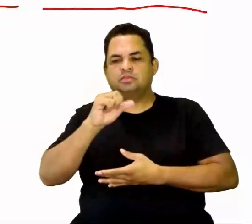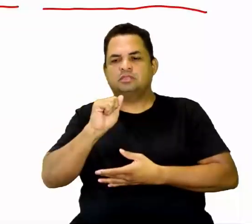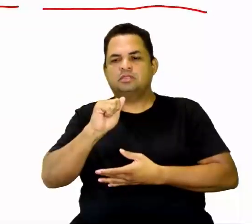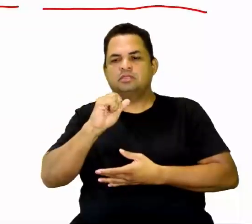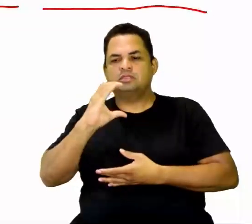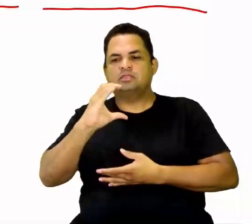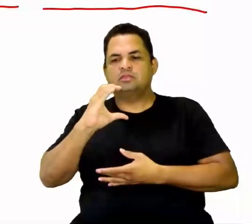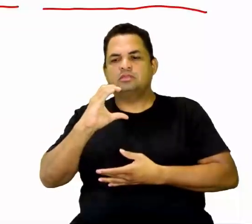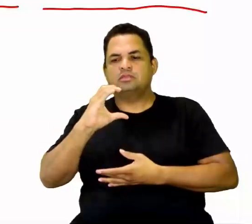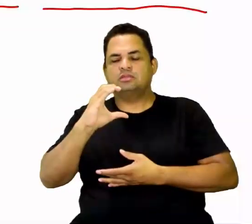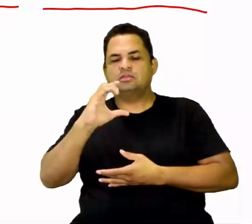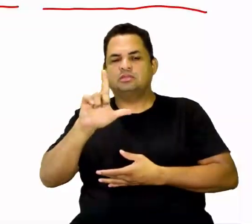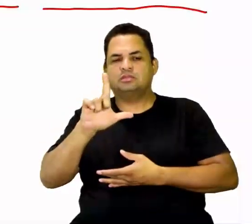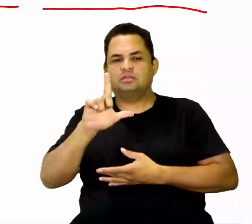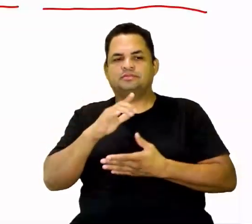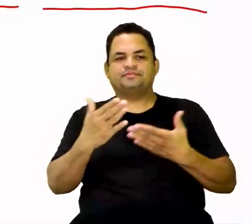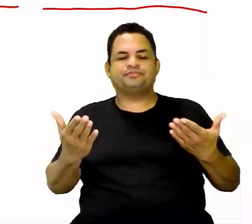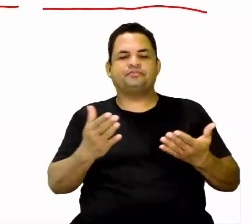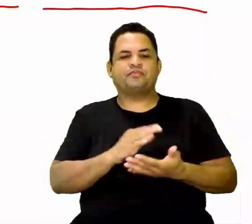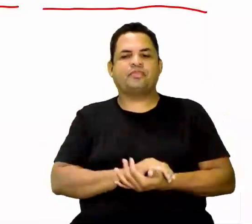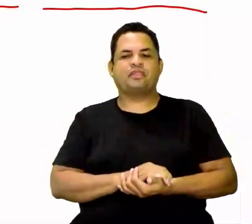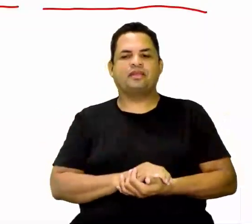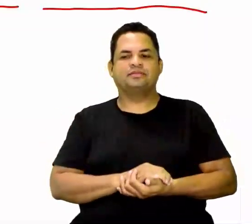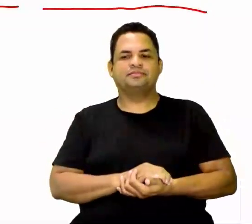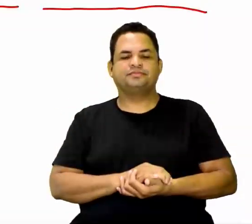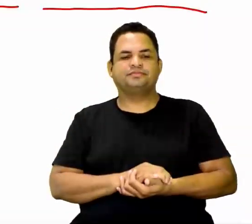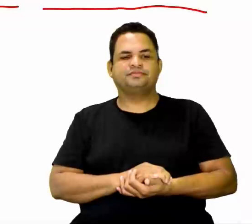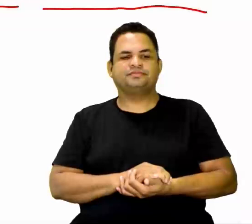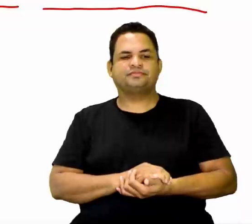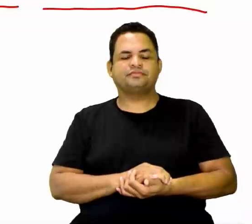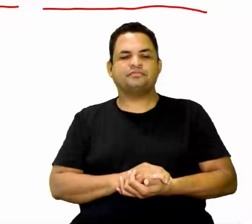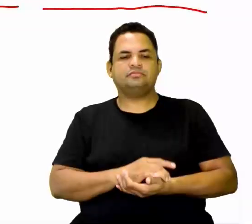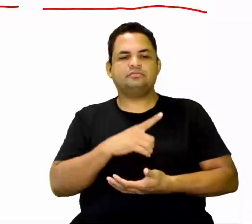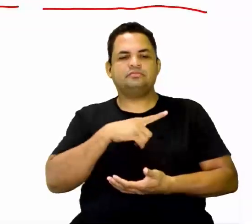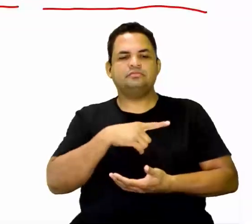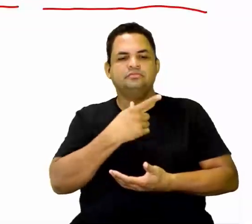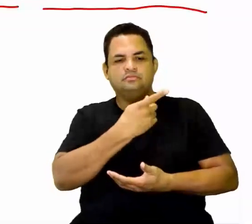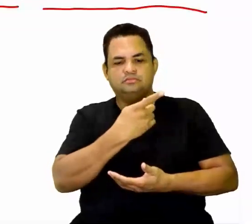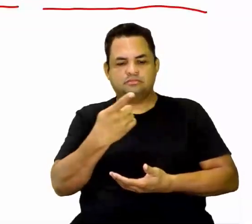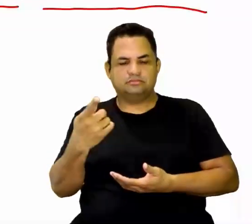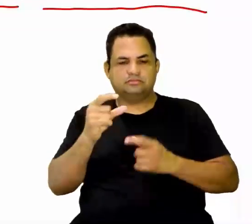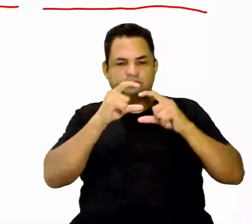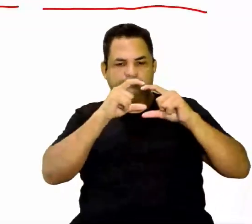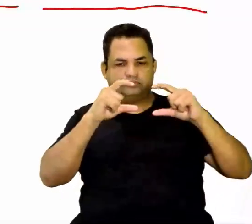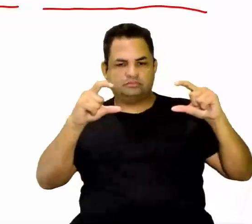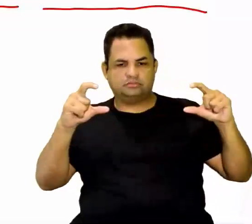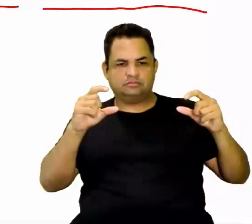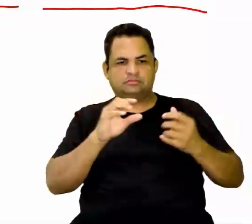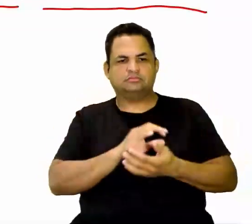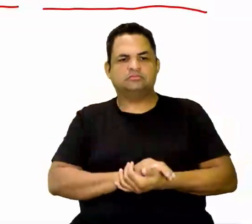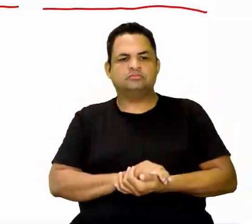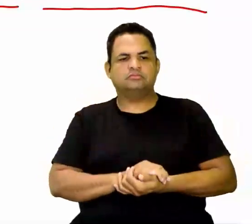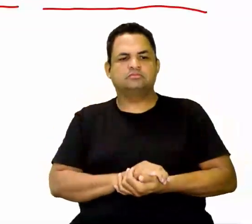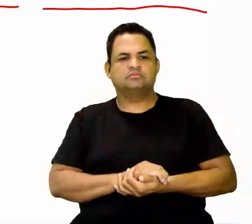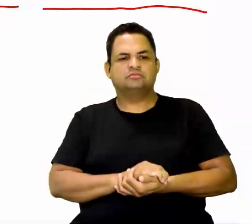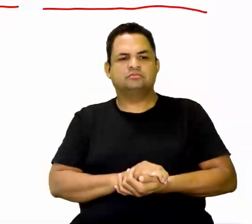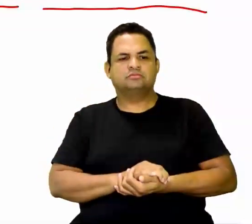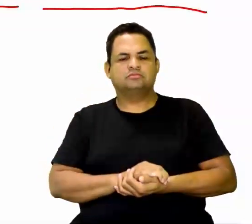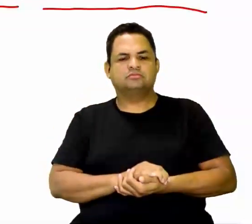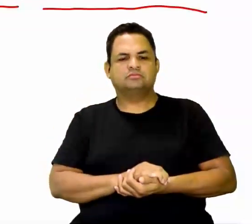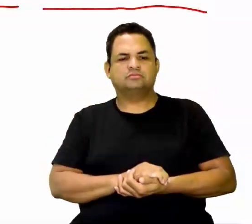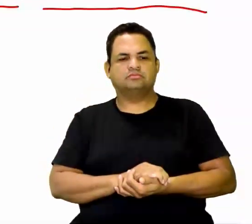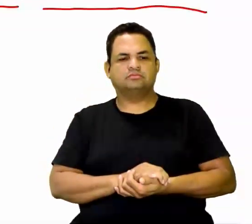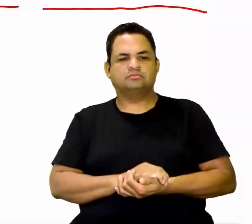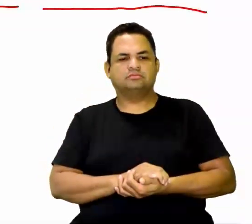Diante disso, olha só, agora temos o seguinte, 100 mililitros